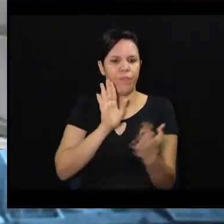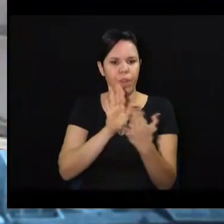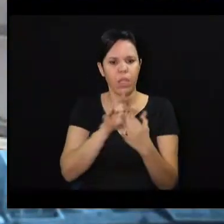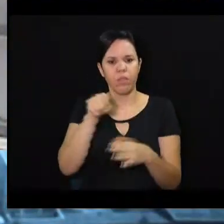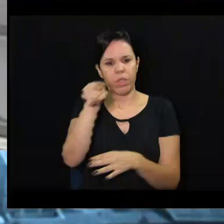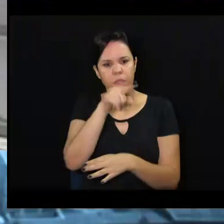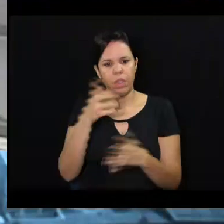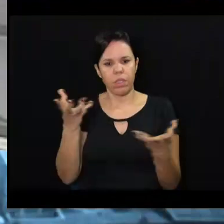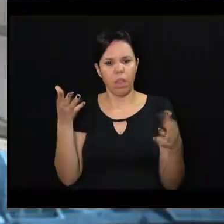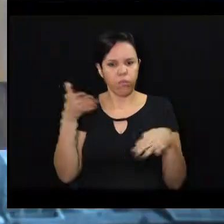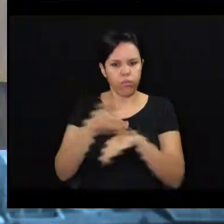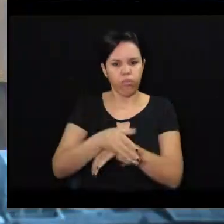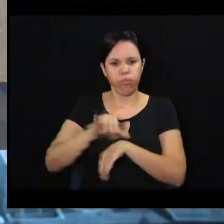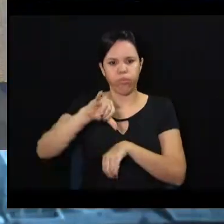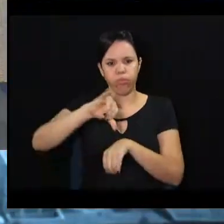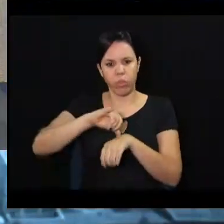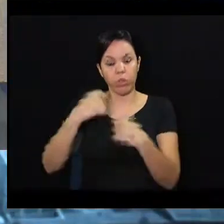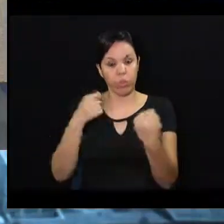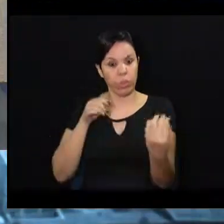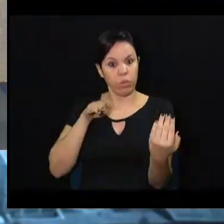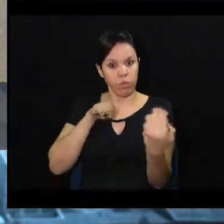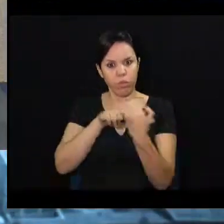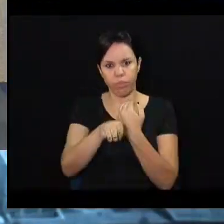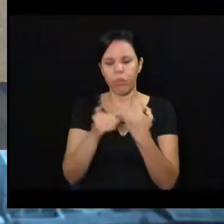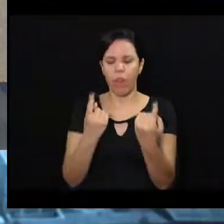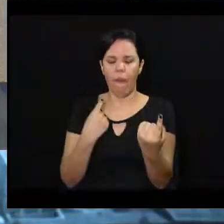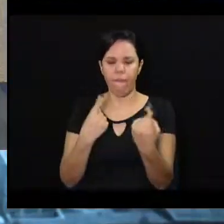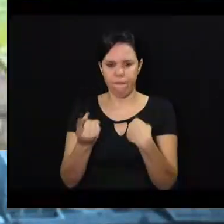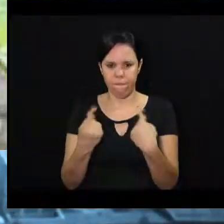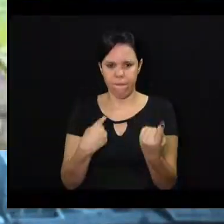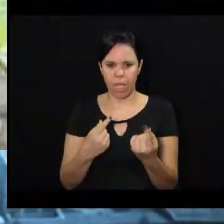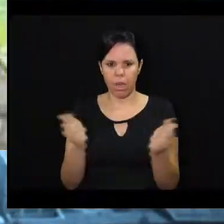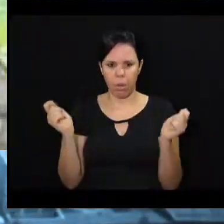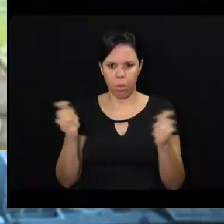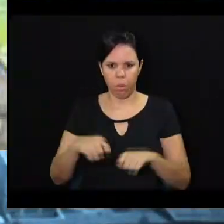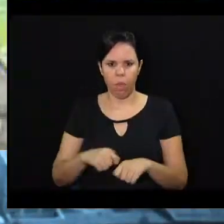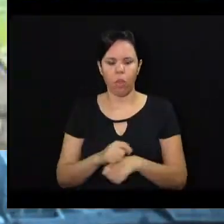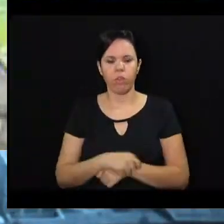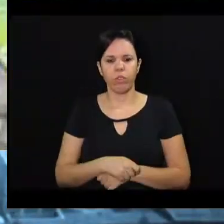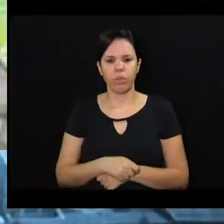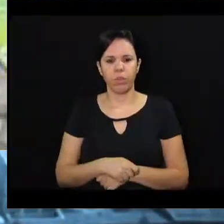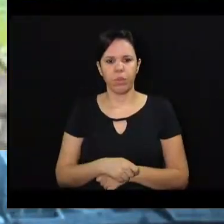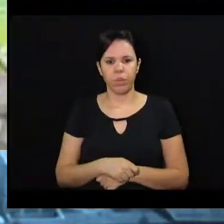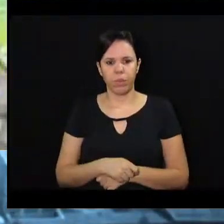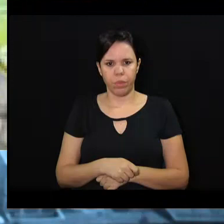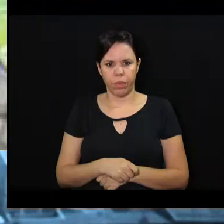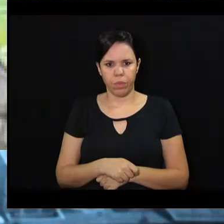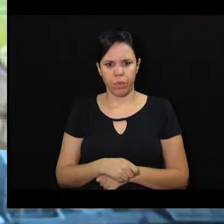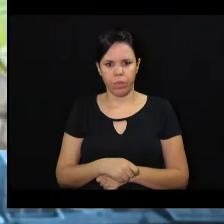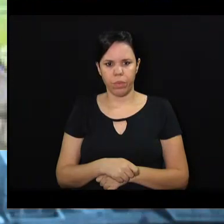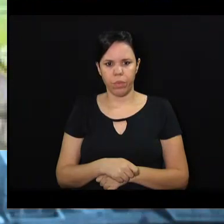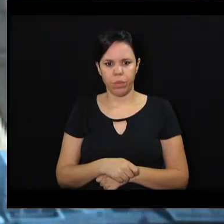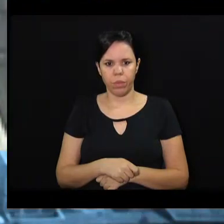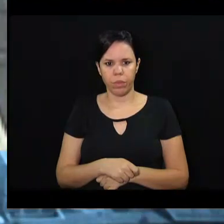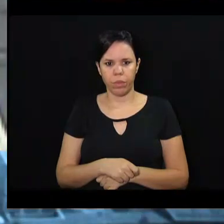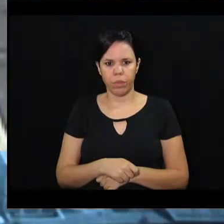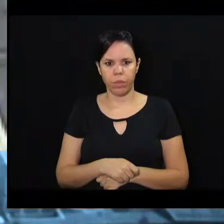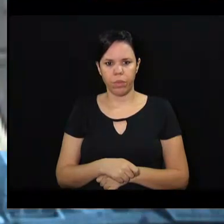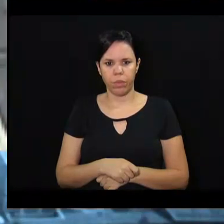da cidade precisa pegar essa avenida, pode pegar então a Francisco Glicério ou a Benjamin